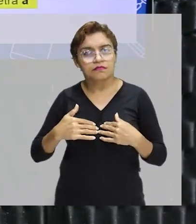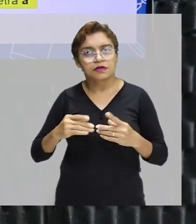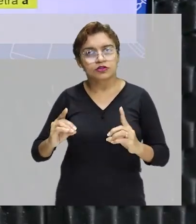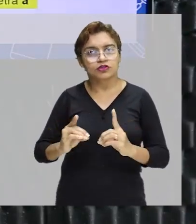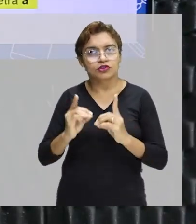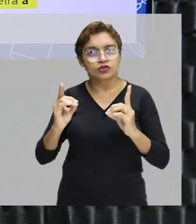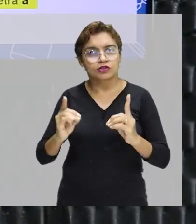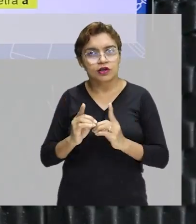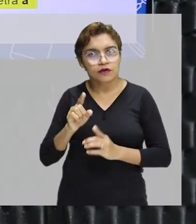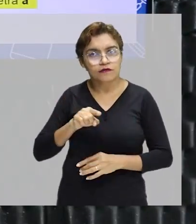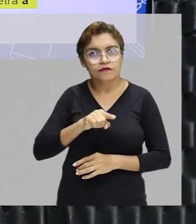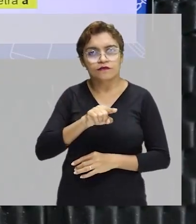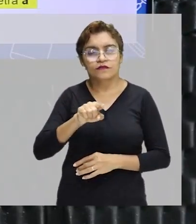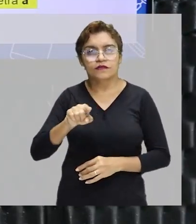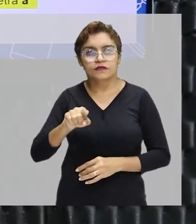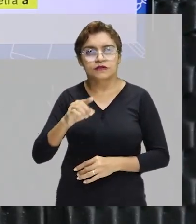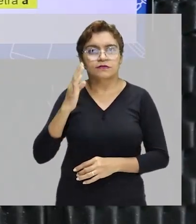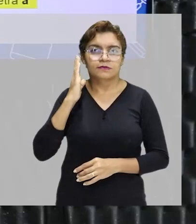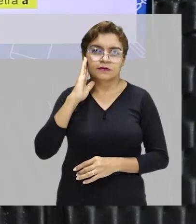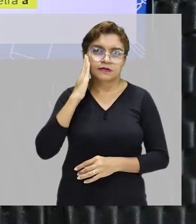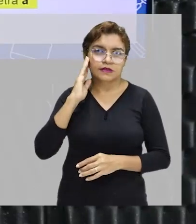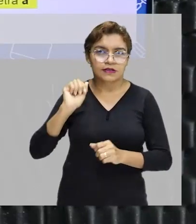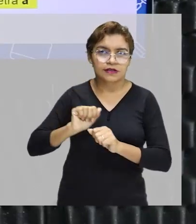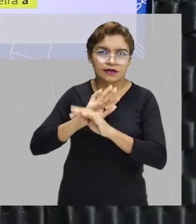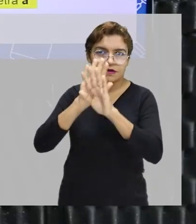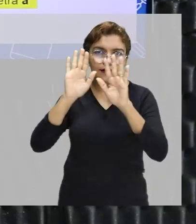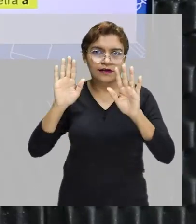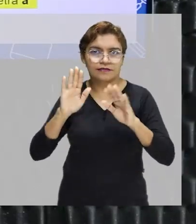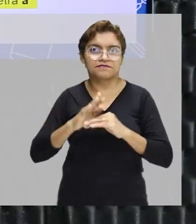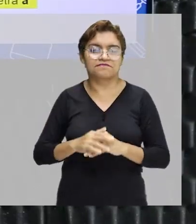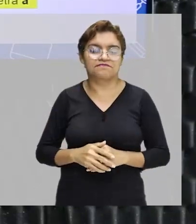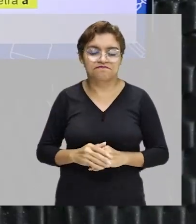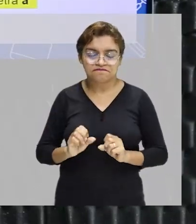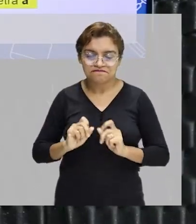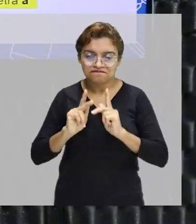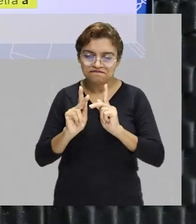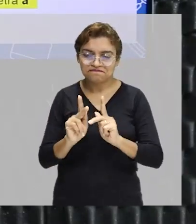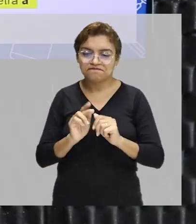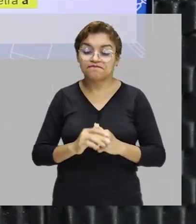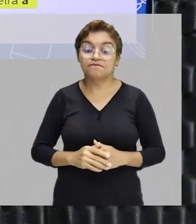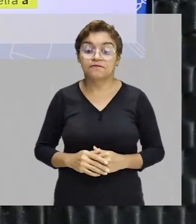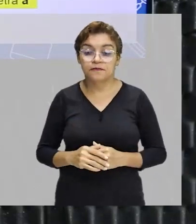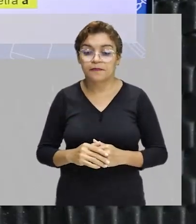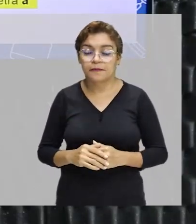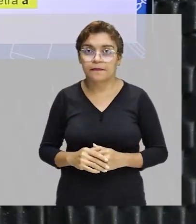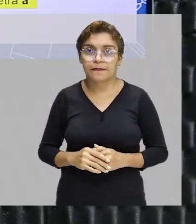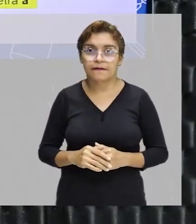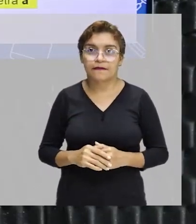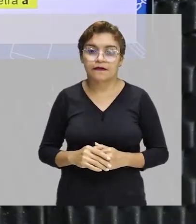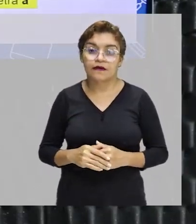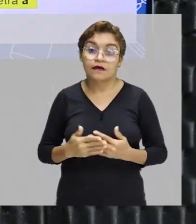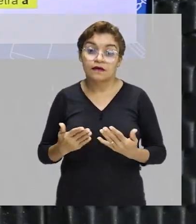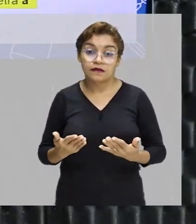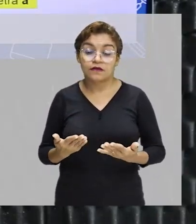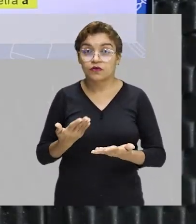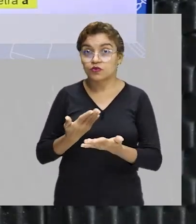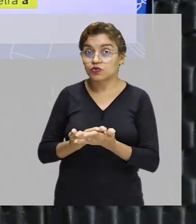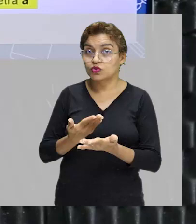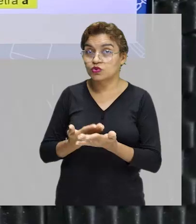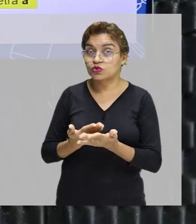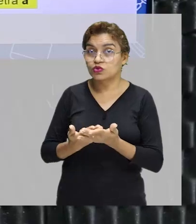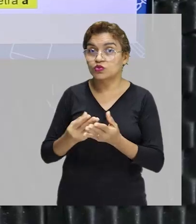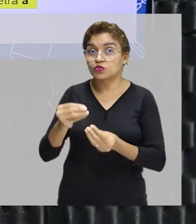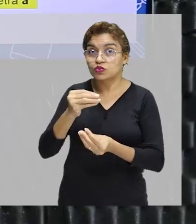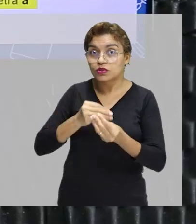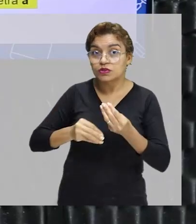de forma que você possa compreender todo o raciocínio. Tudo bem? Então, um pouquinho do estudo das